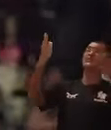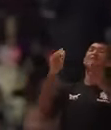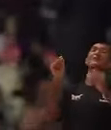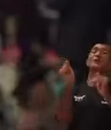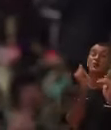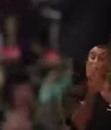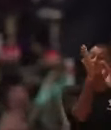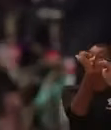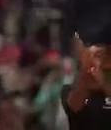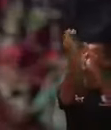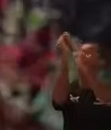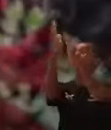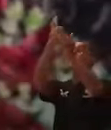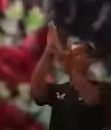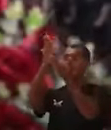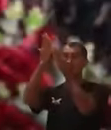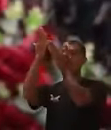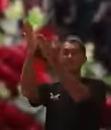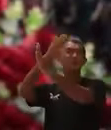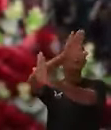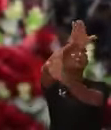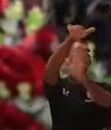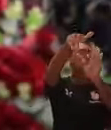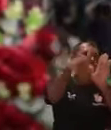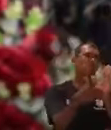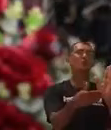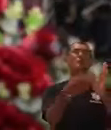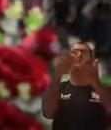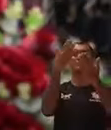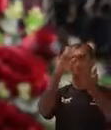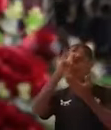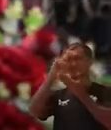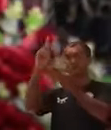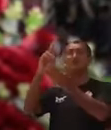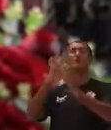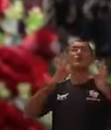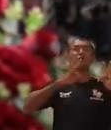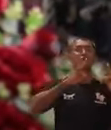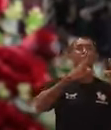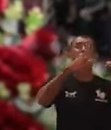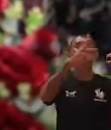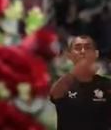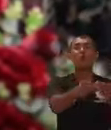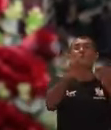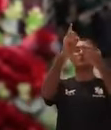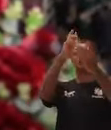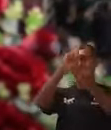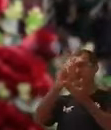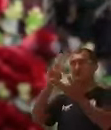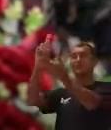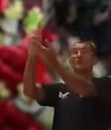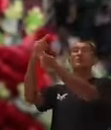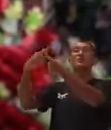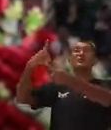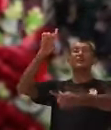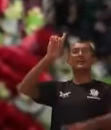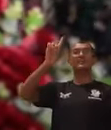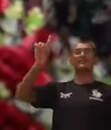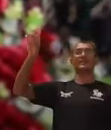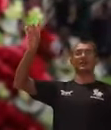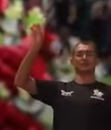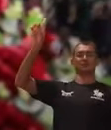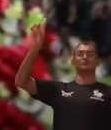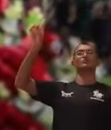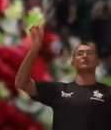seja o louvor, a Ele tudo, a Ele todos, porque Ele é Deus, Deus,